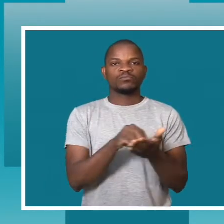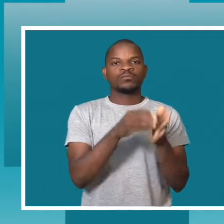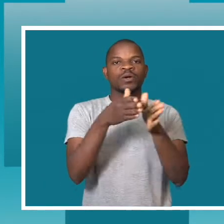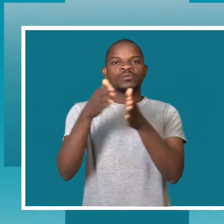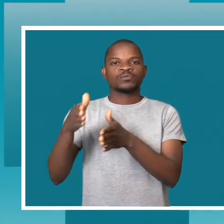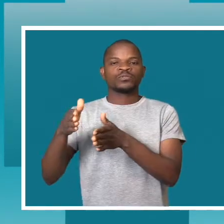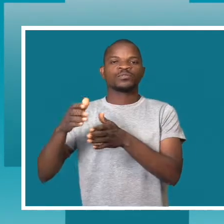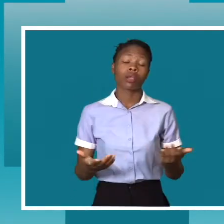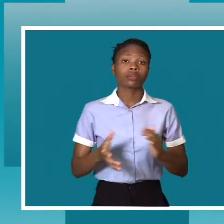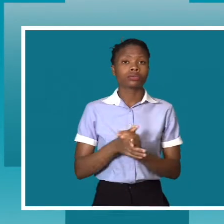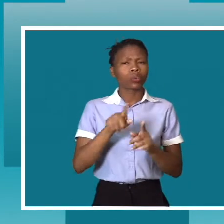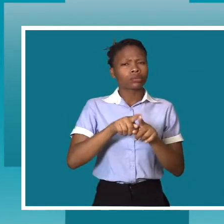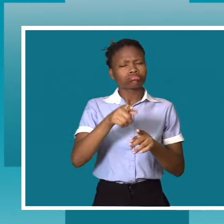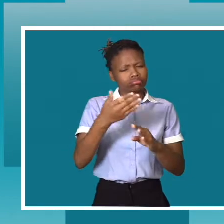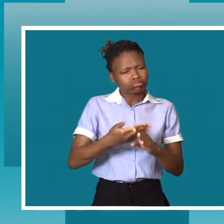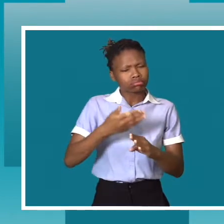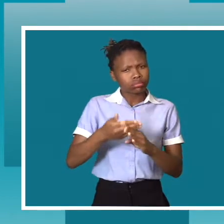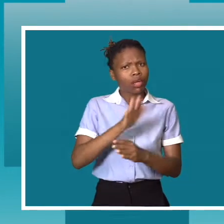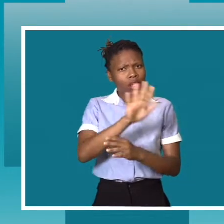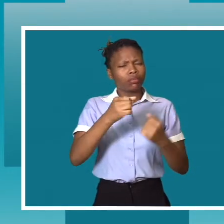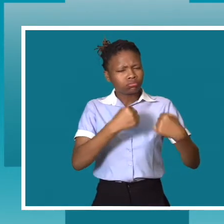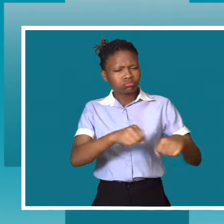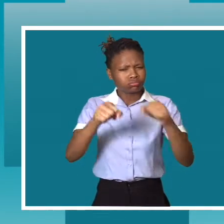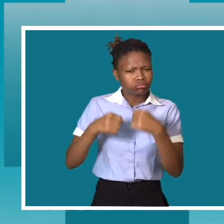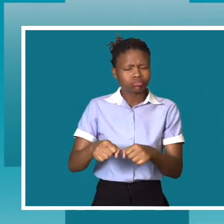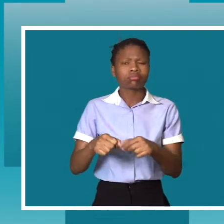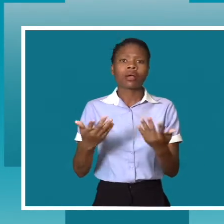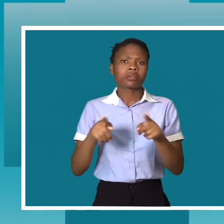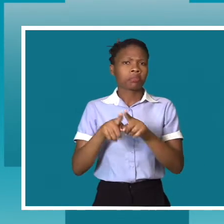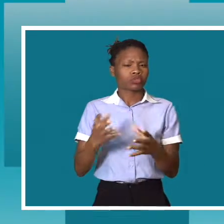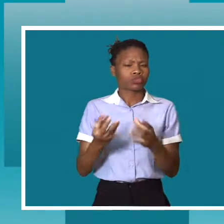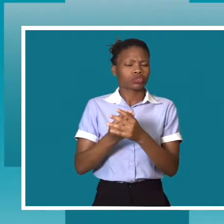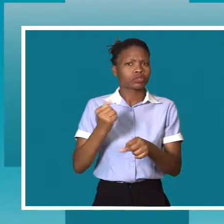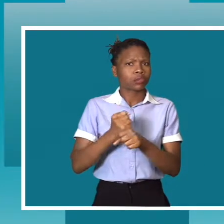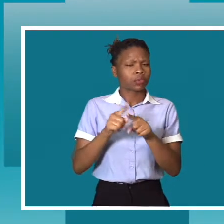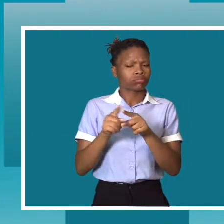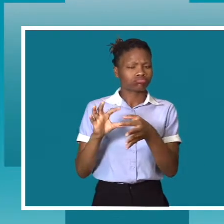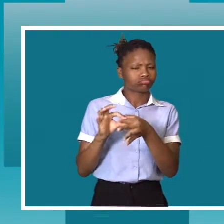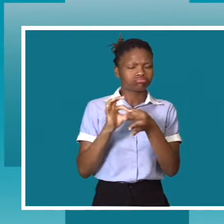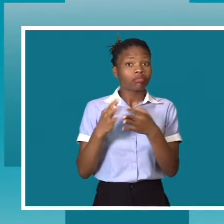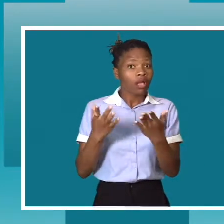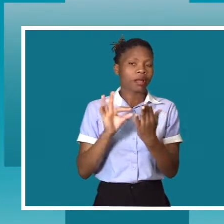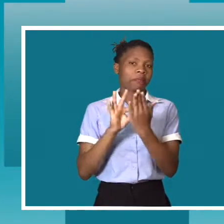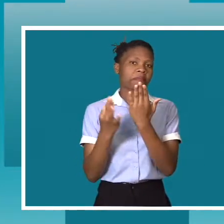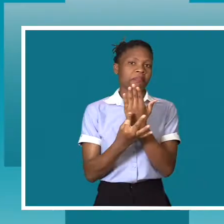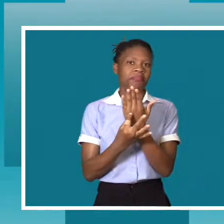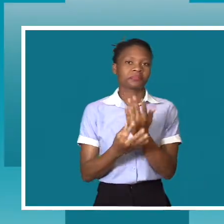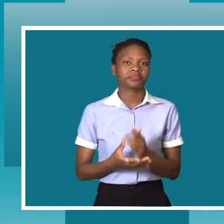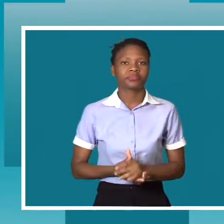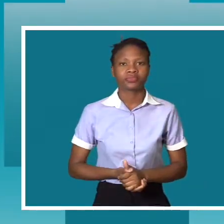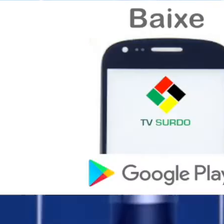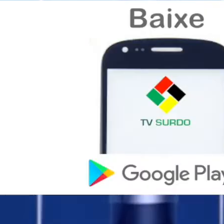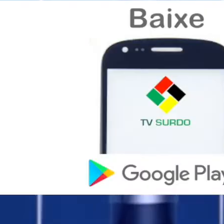para os próprios utentes. No exercício das suas atividades, estes ativistas trabalham em colaboração com a